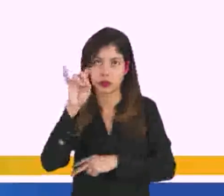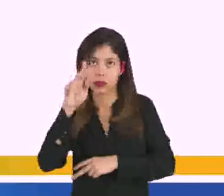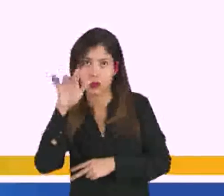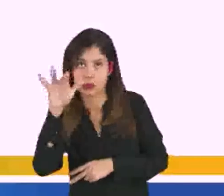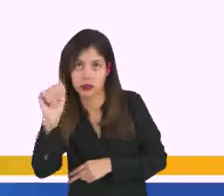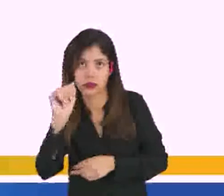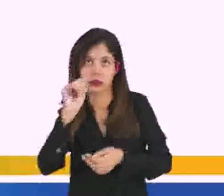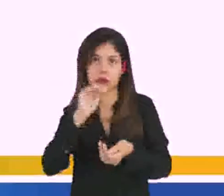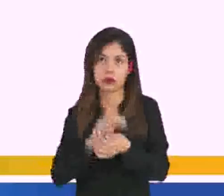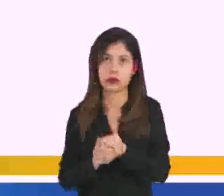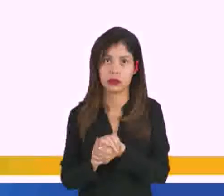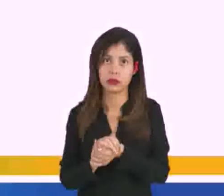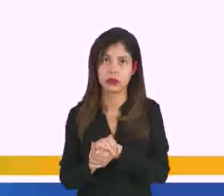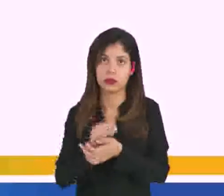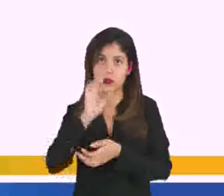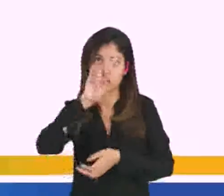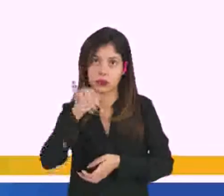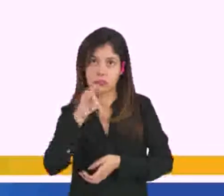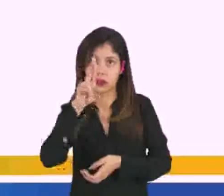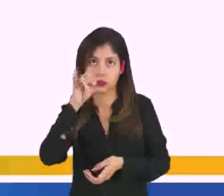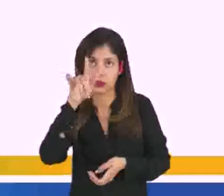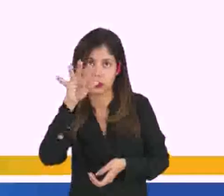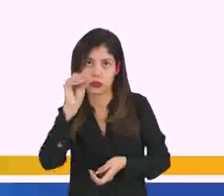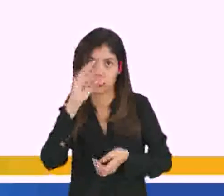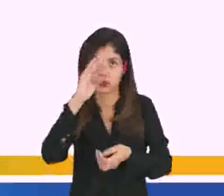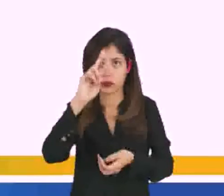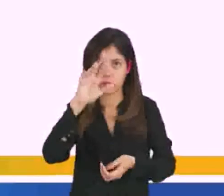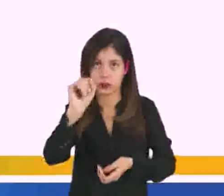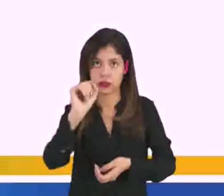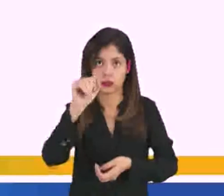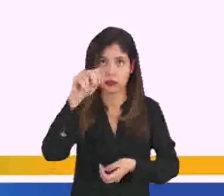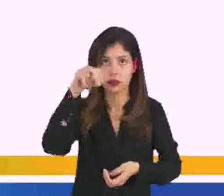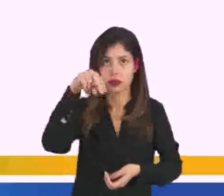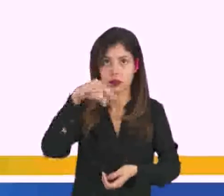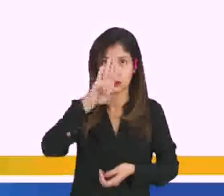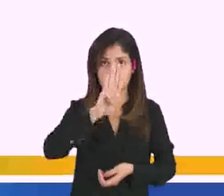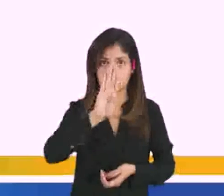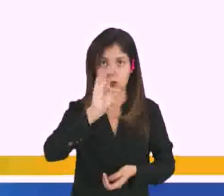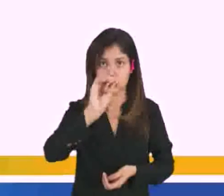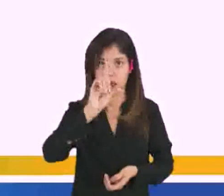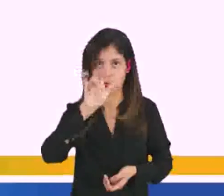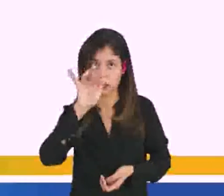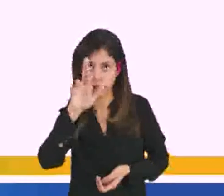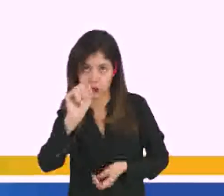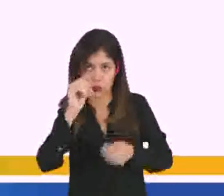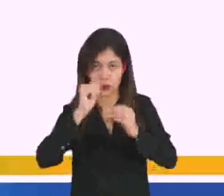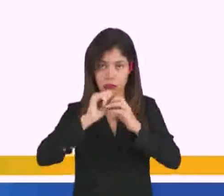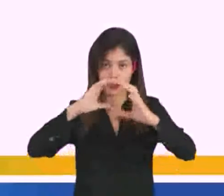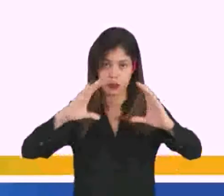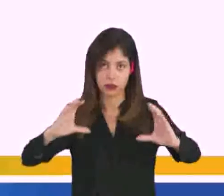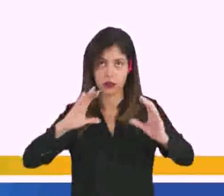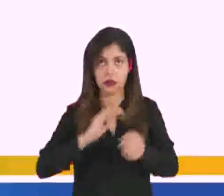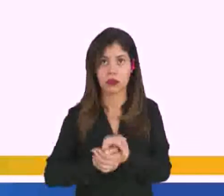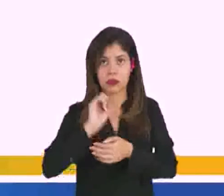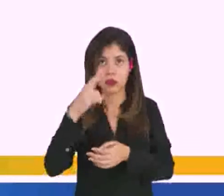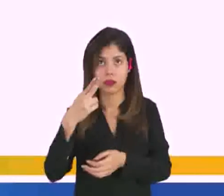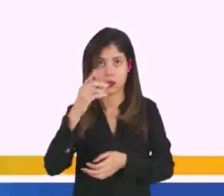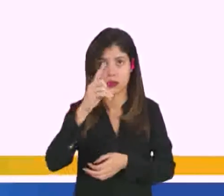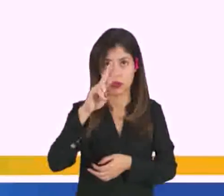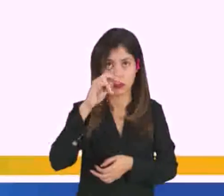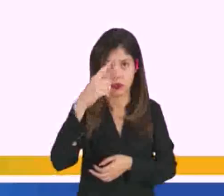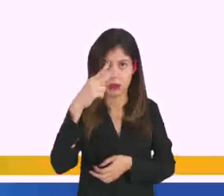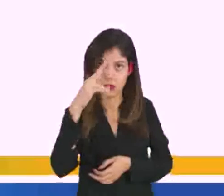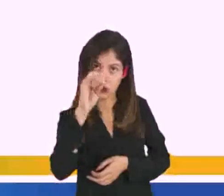amostragem por conveniência, por julgamento, por cotas, amostragem bola de neve ou